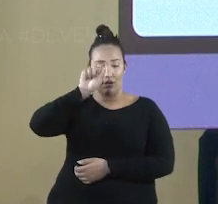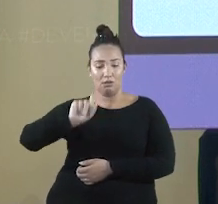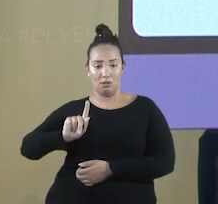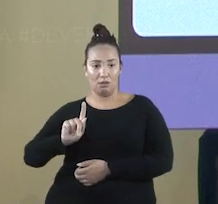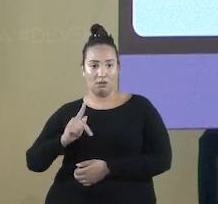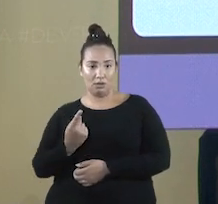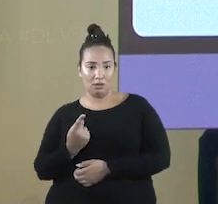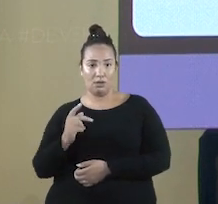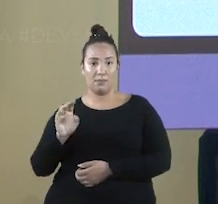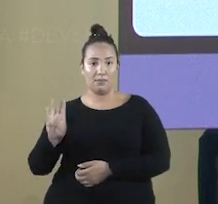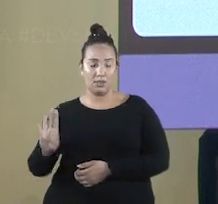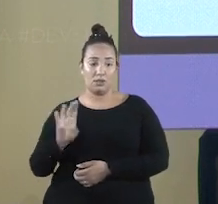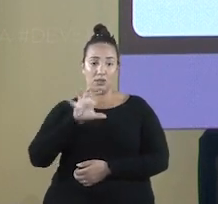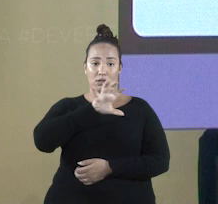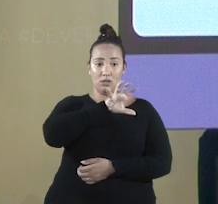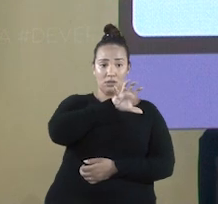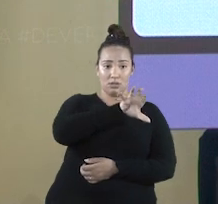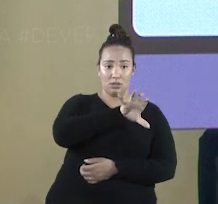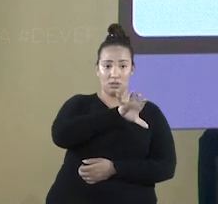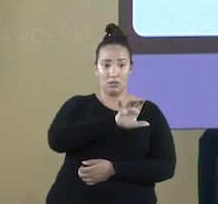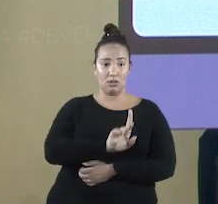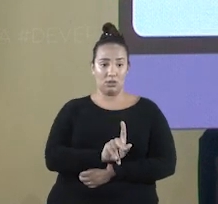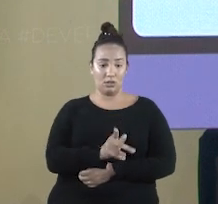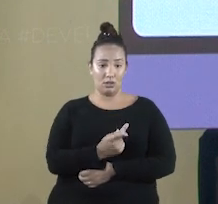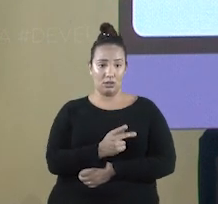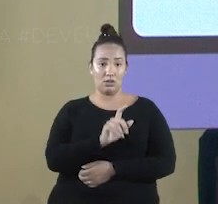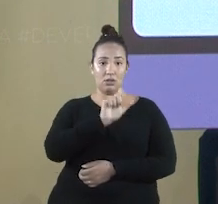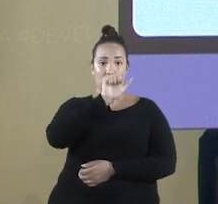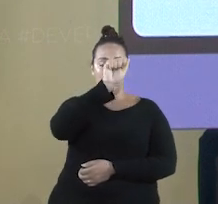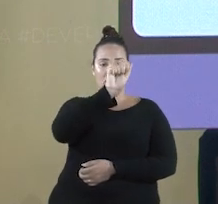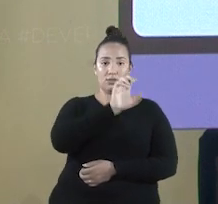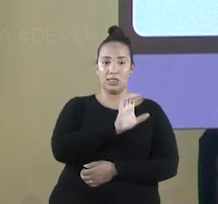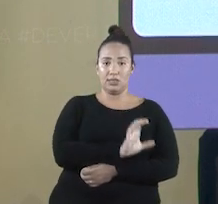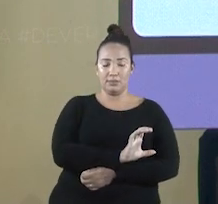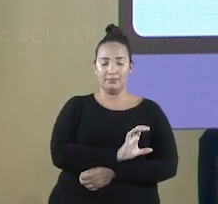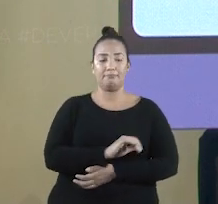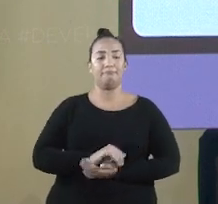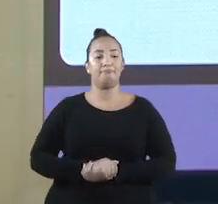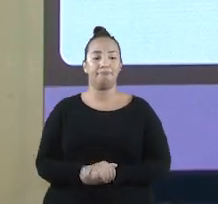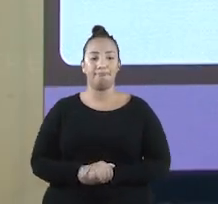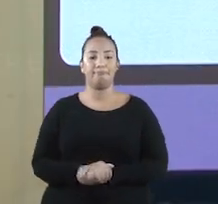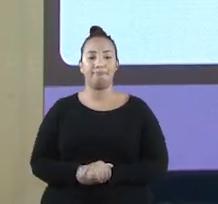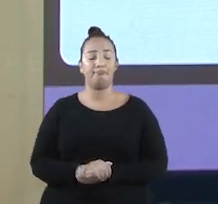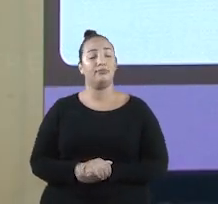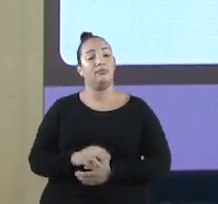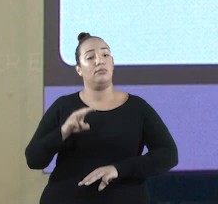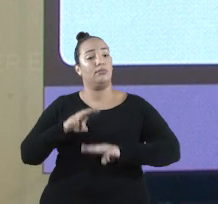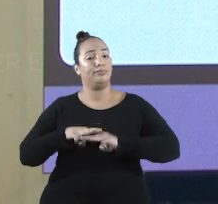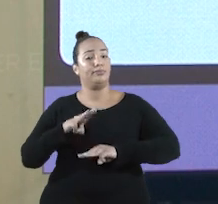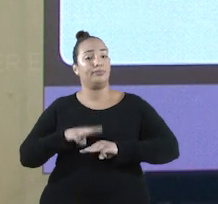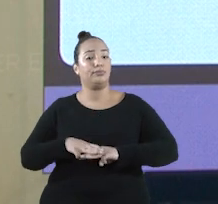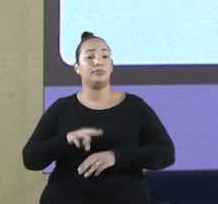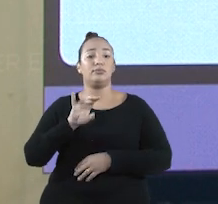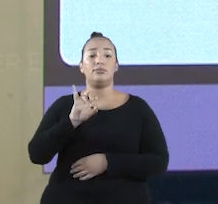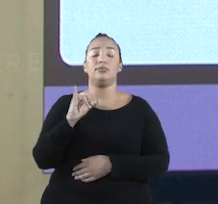AHB, ok? E o da direita será o HAC. Na matemática,